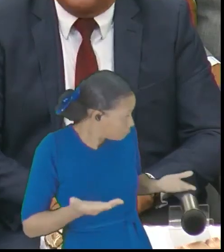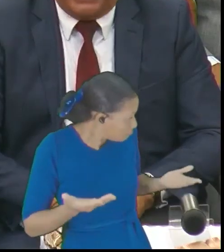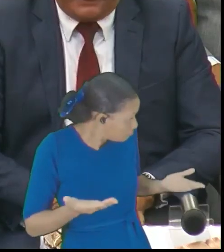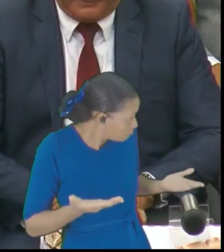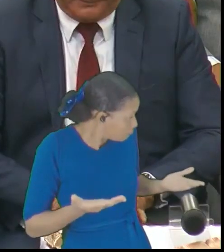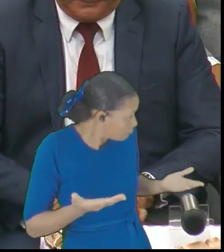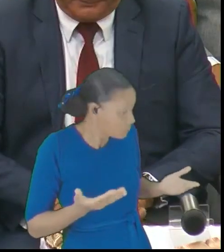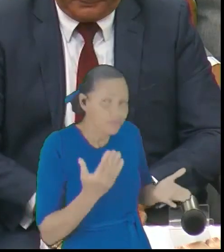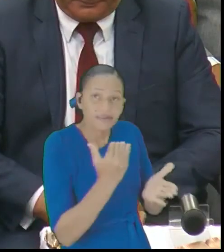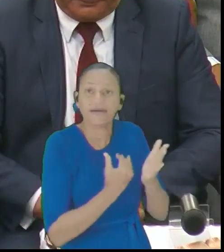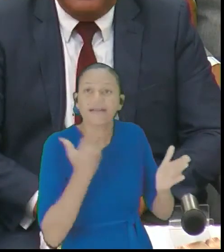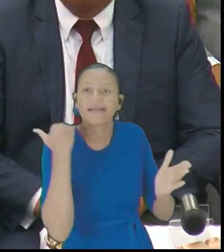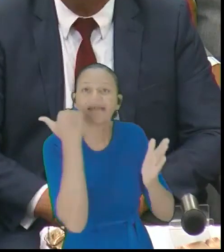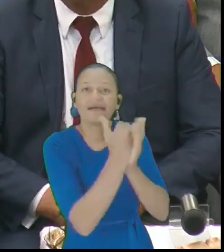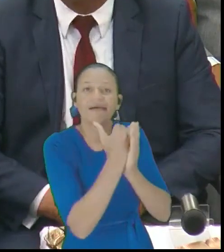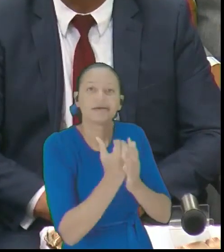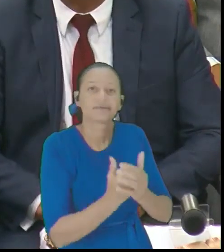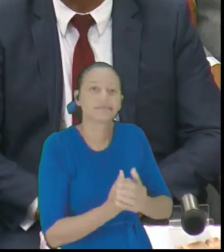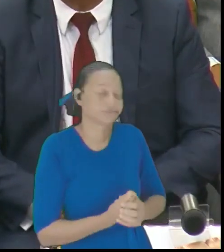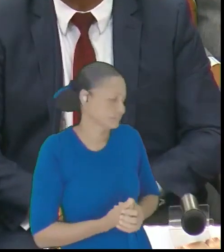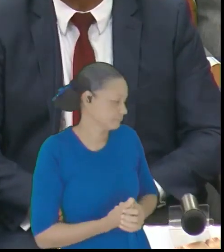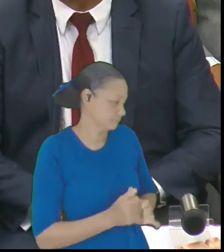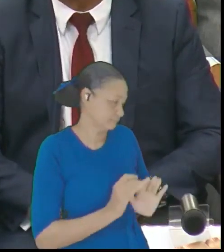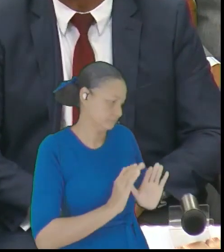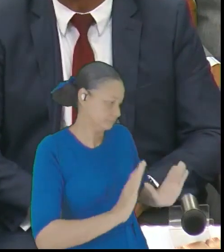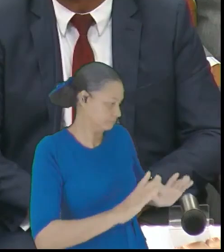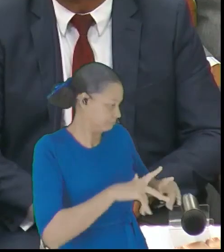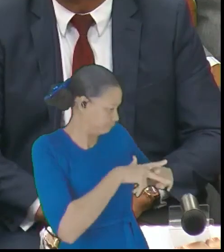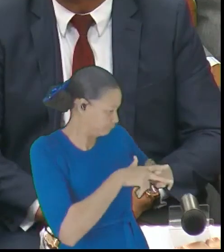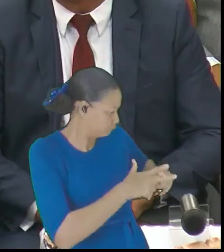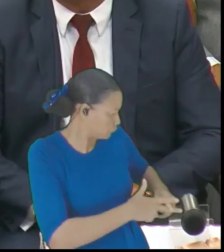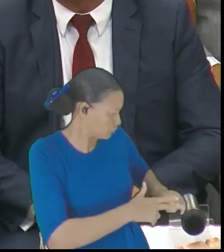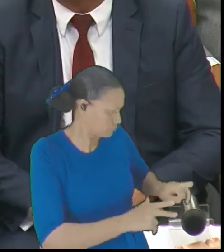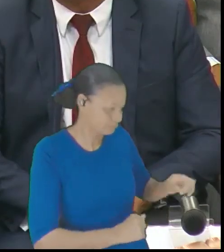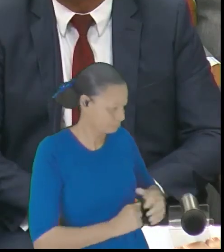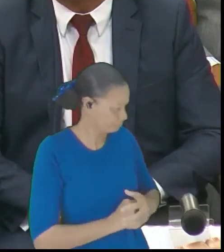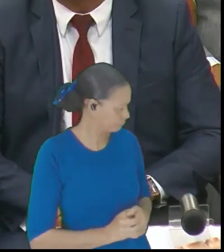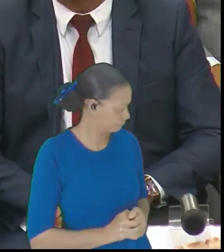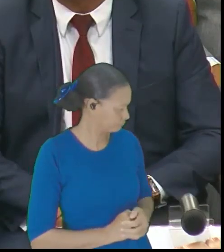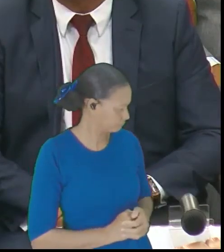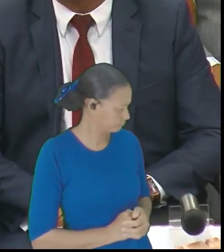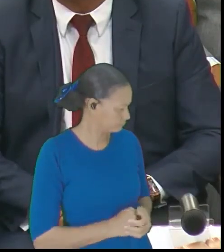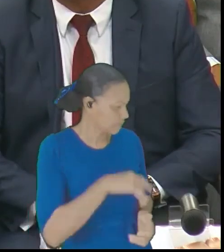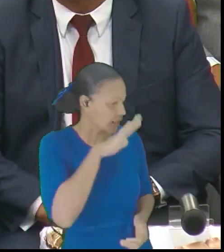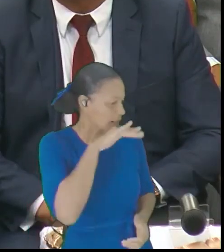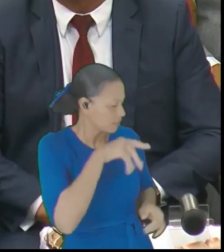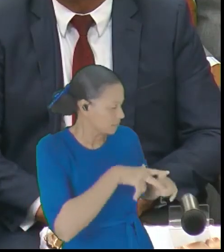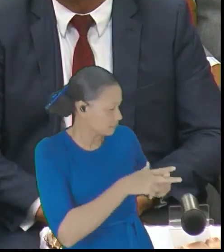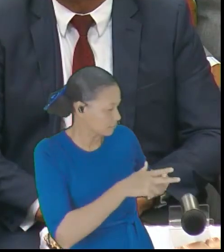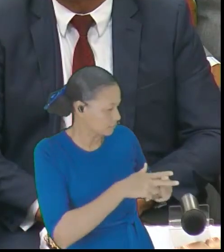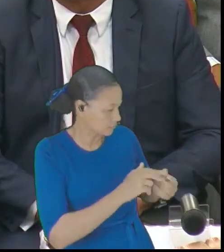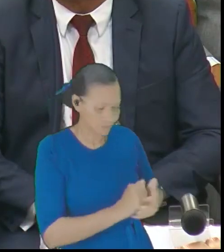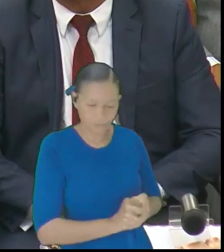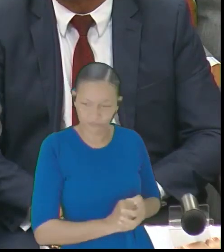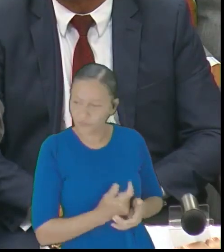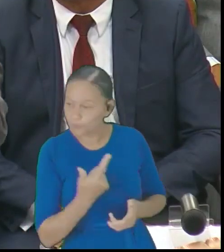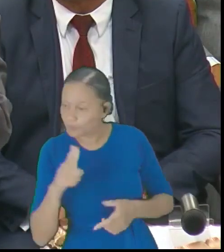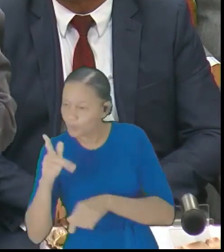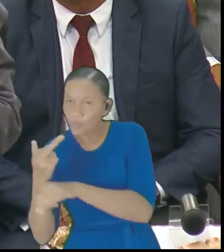Mas Deus foi além disso. Deus disse: nem vou consertar a boca dele e nem vou consertar a língua dele, eu vou arrumar uma boca para